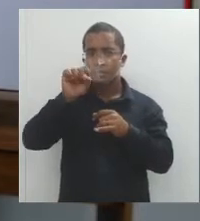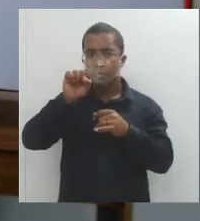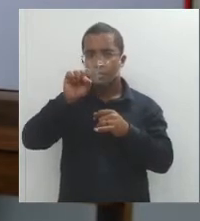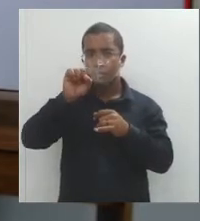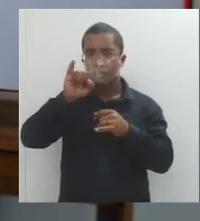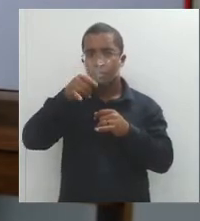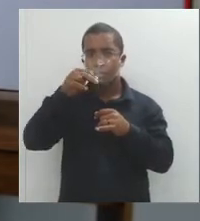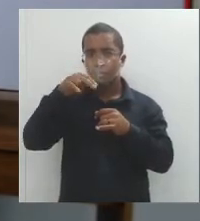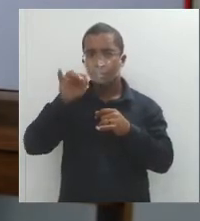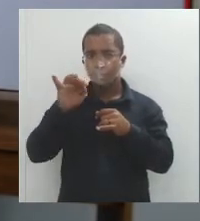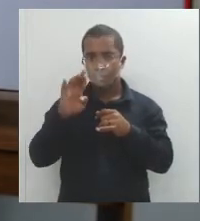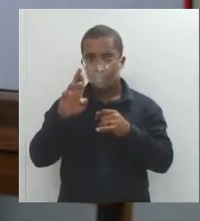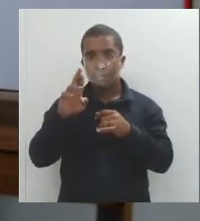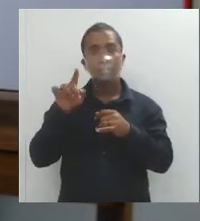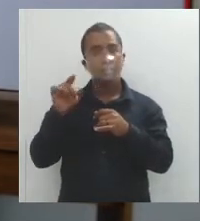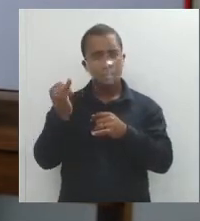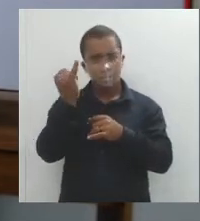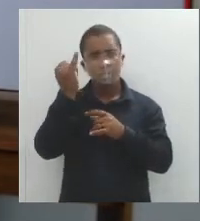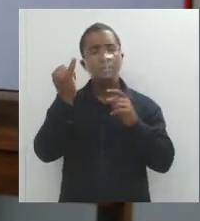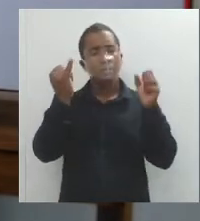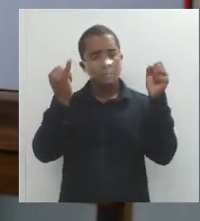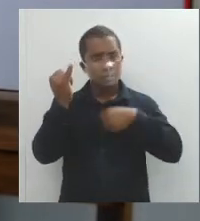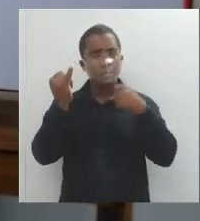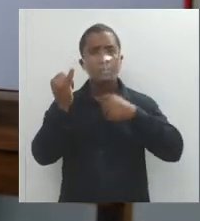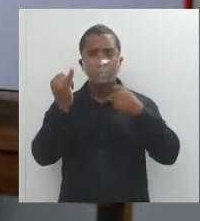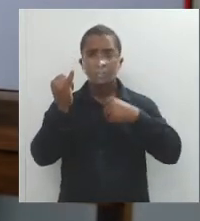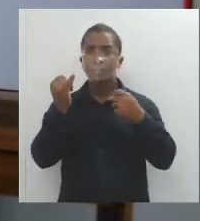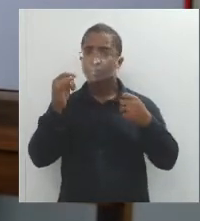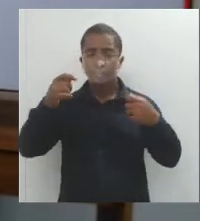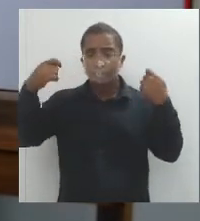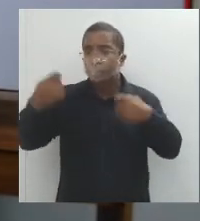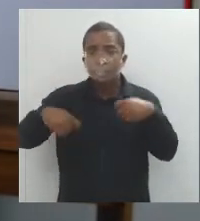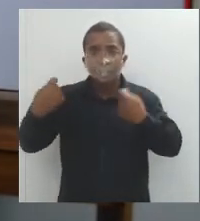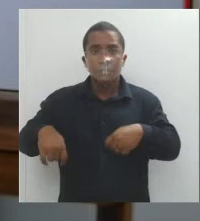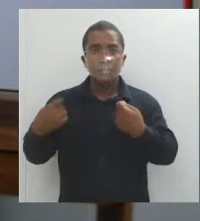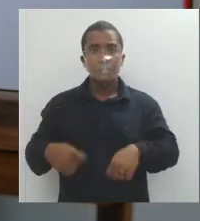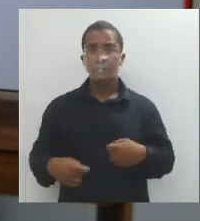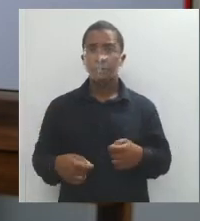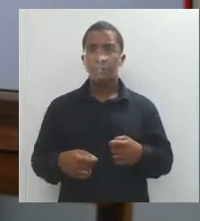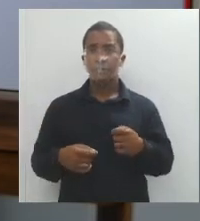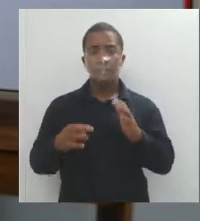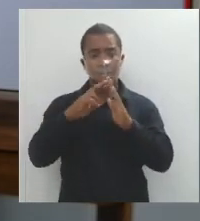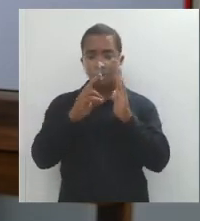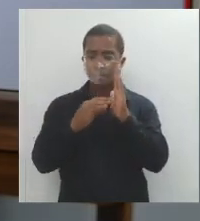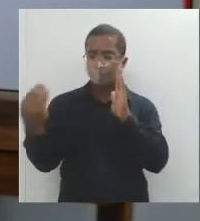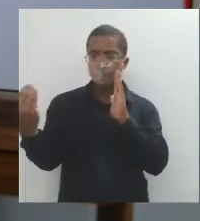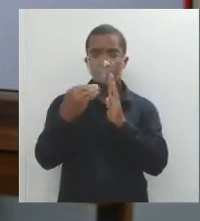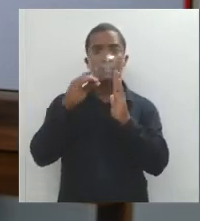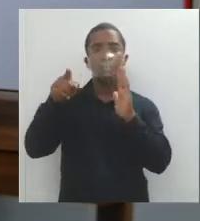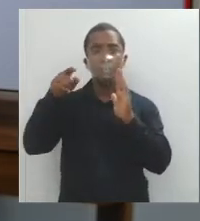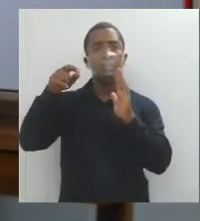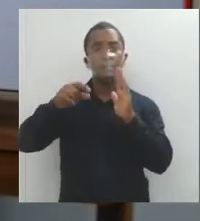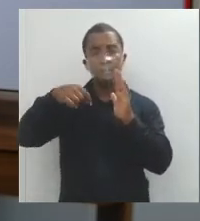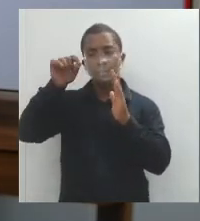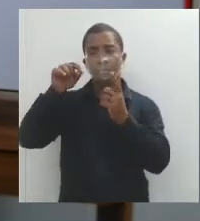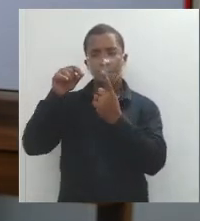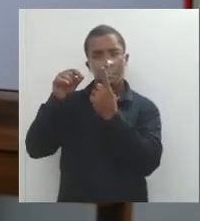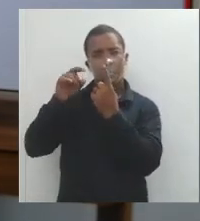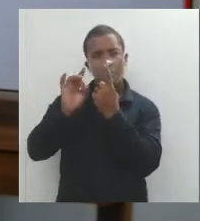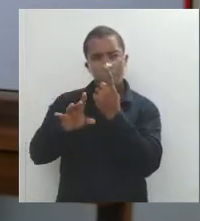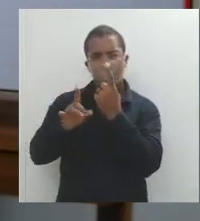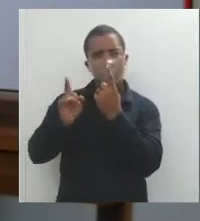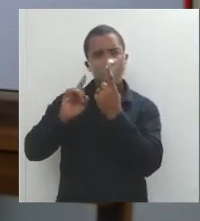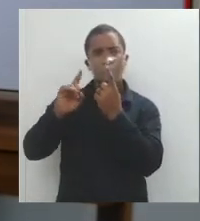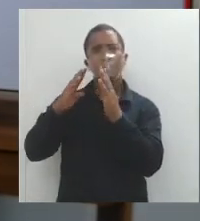importante, é obrigatório. Nenhum engenheiro pode mencionar uma instalação elétrica sem os disjuntores, não. E não é um disjuntor, não. São vários. Tem casa que tem